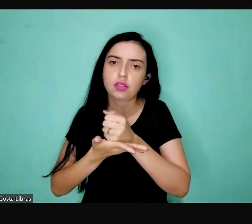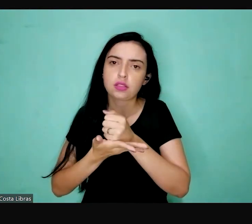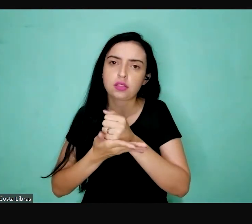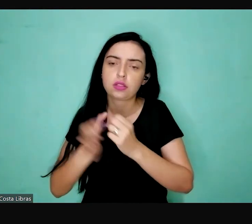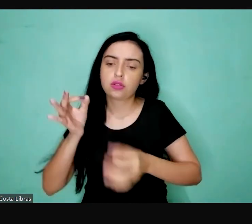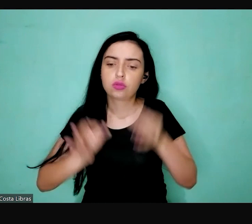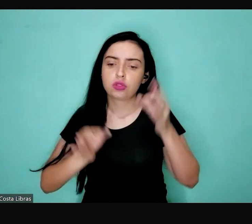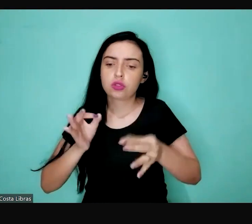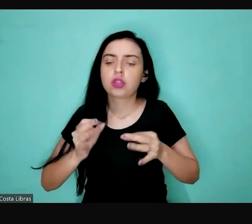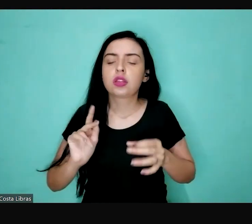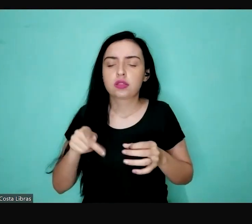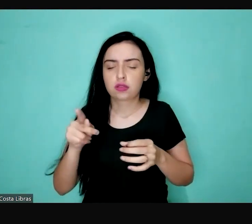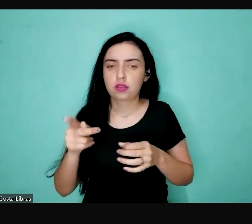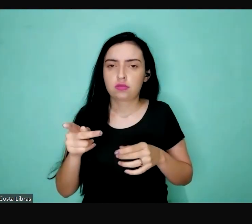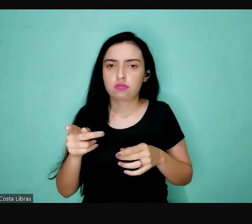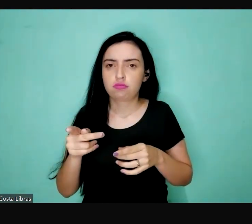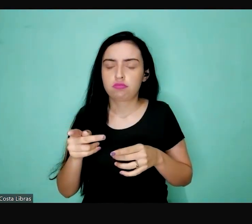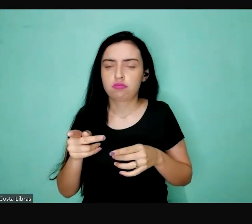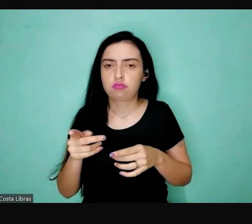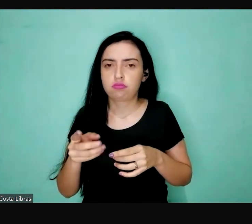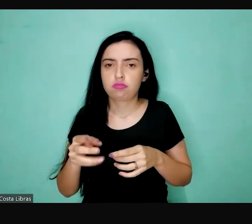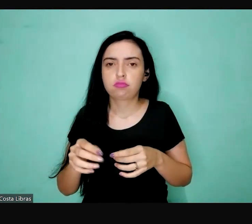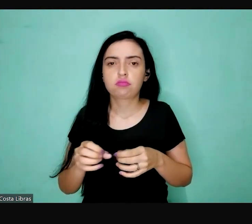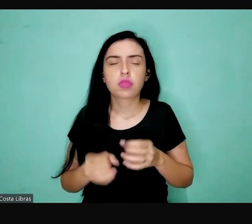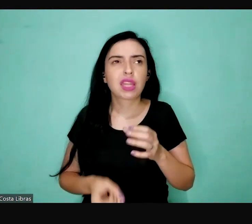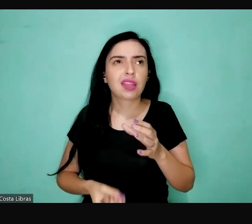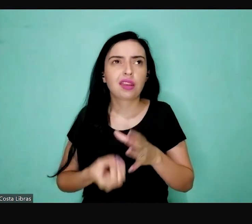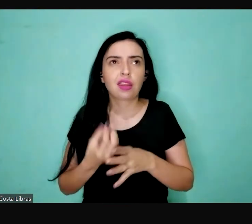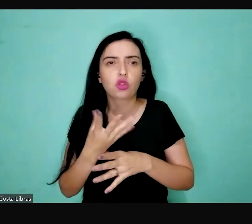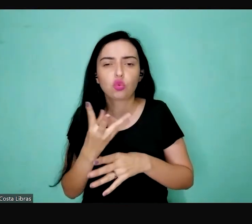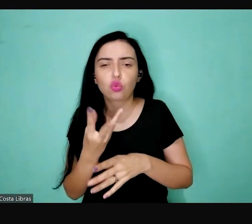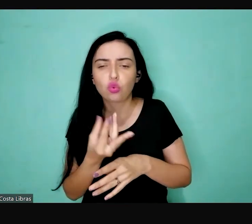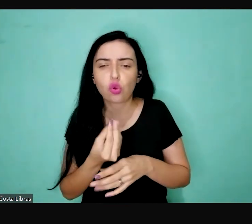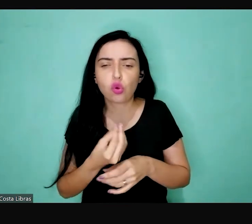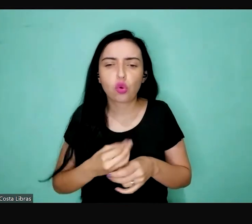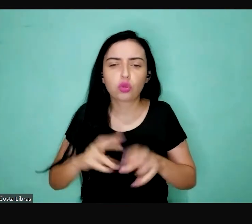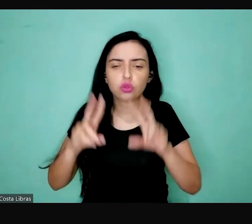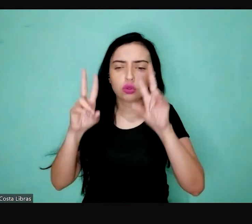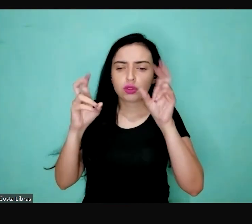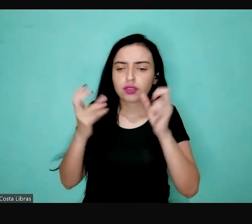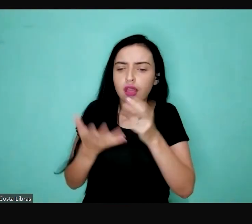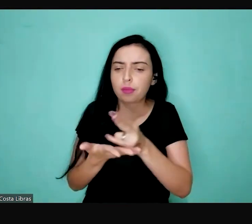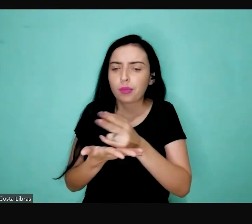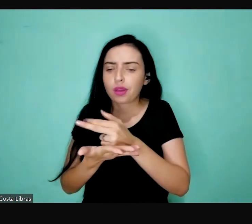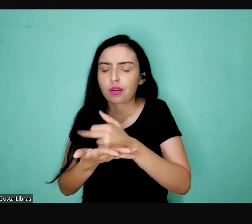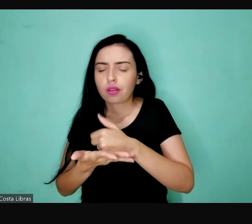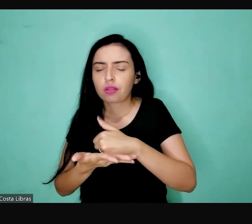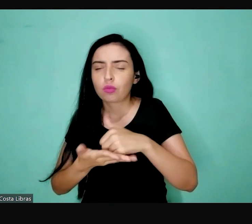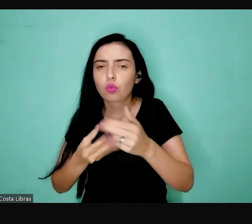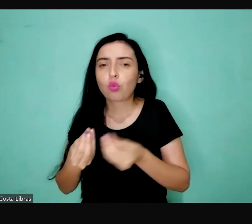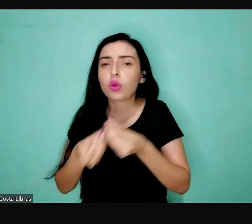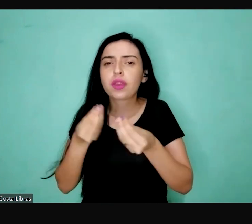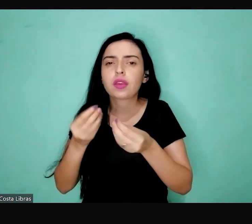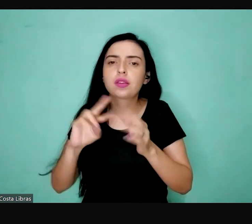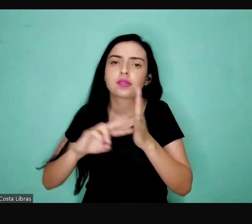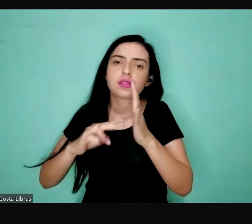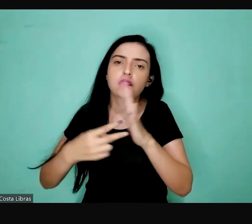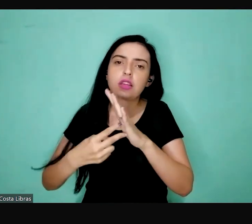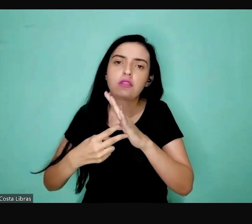efetiva. E assim tem-se formado todo um conteúdo heterogêneo do que significa a